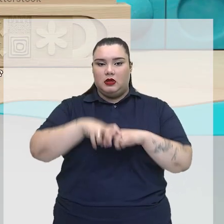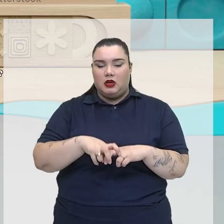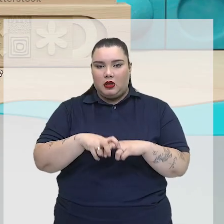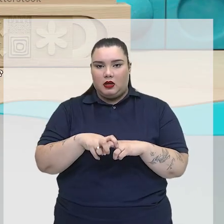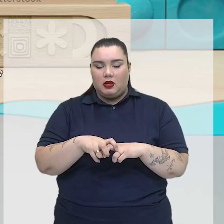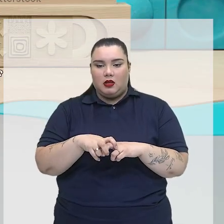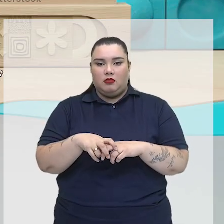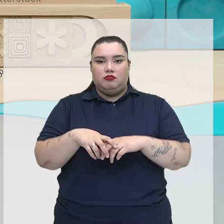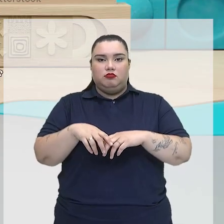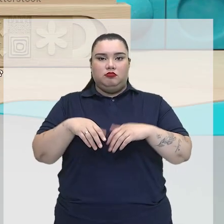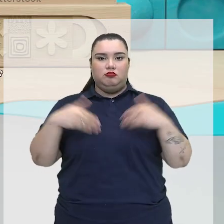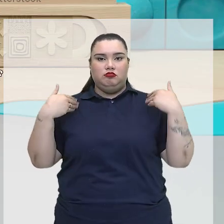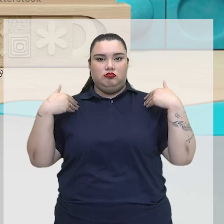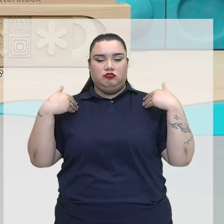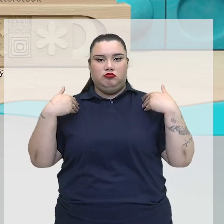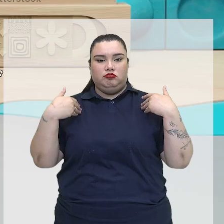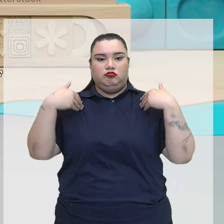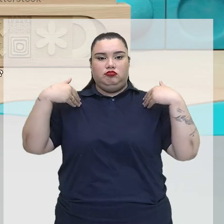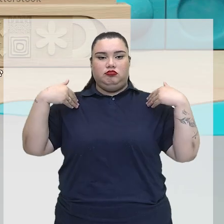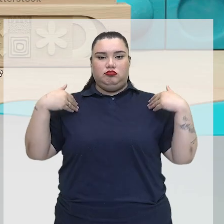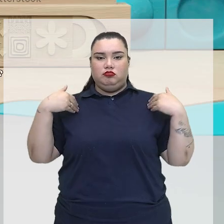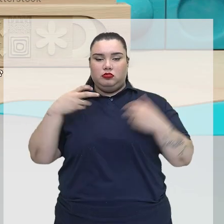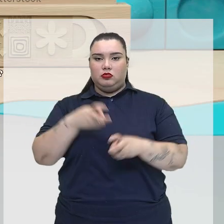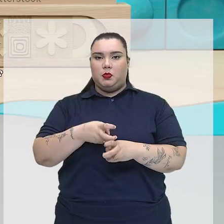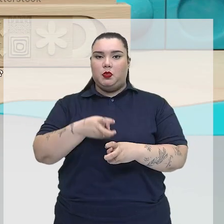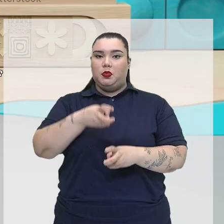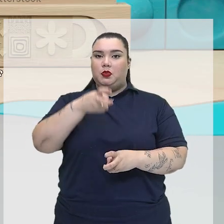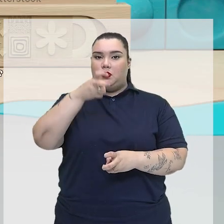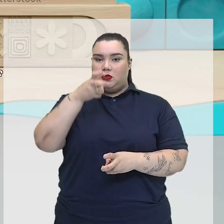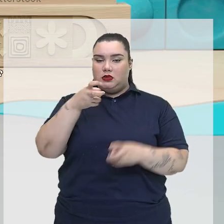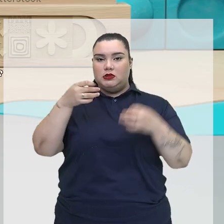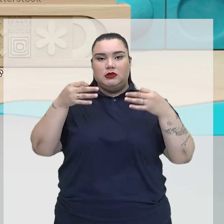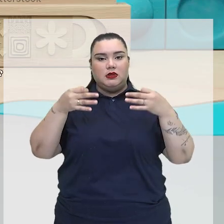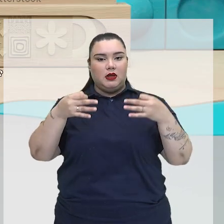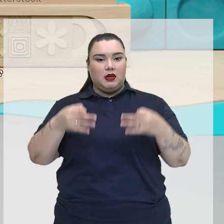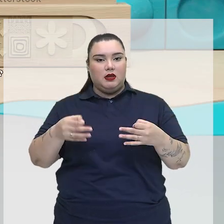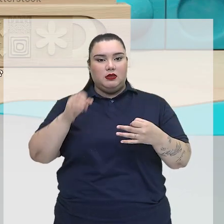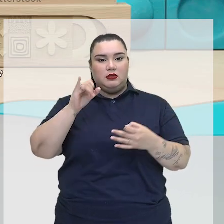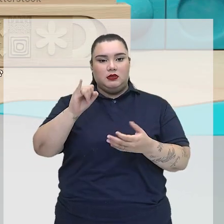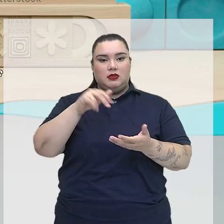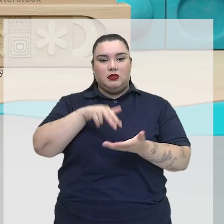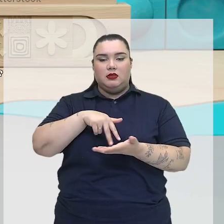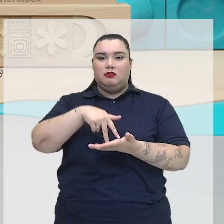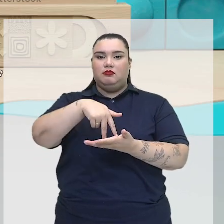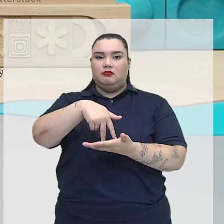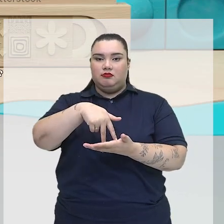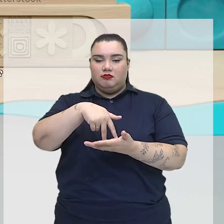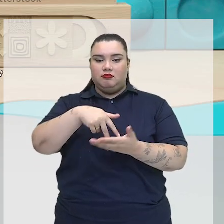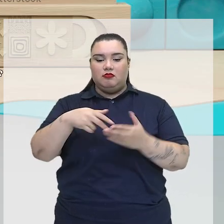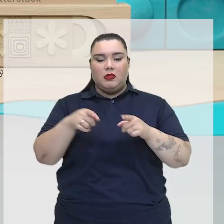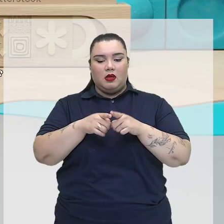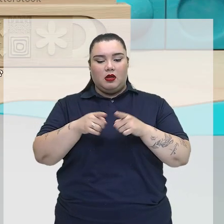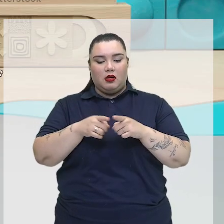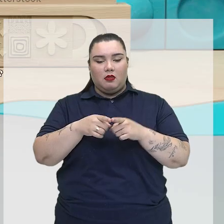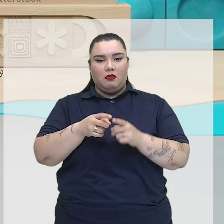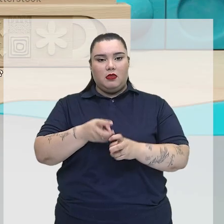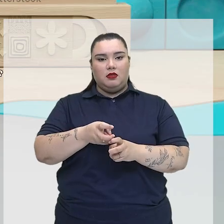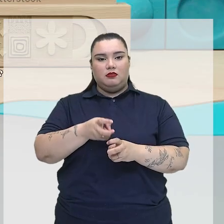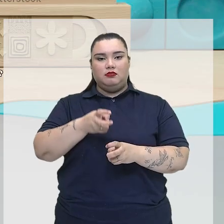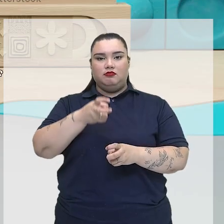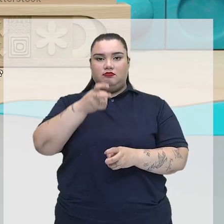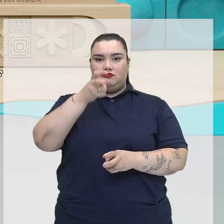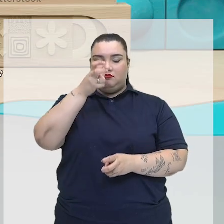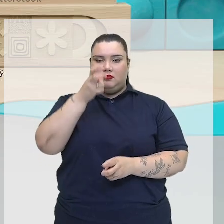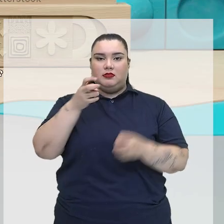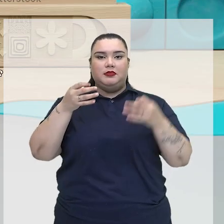ó, dá uma ajeitadinha aí na sua coluna para você não machucar a sua coluna. Se você está em pé, também dá um ajuste aí para você, ó,